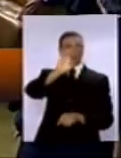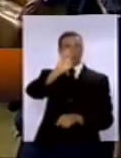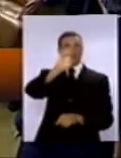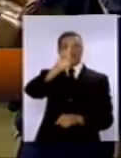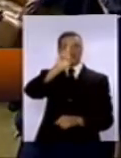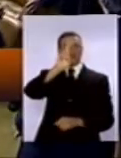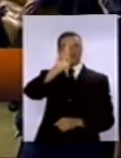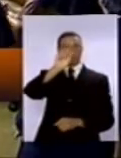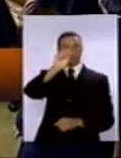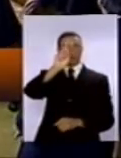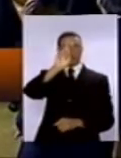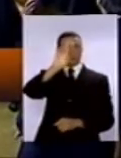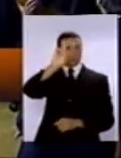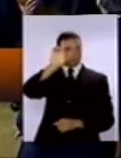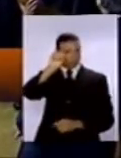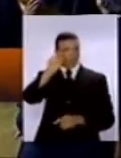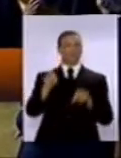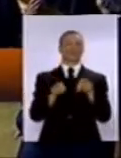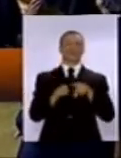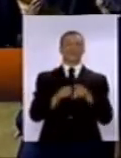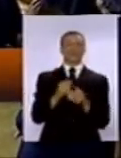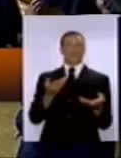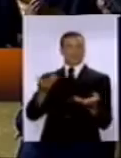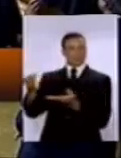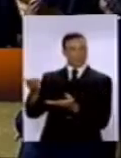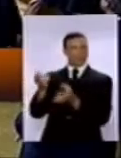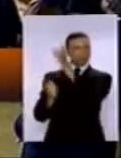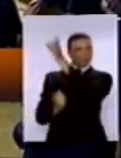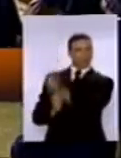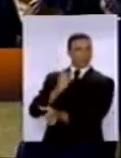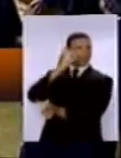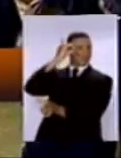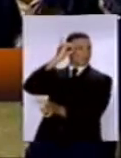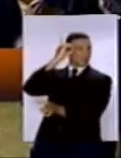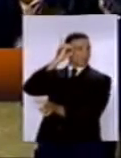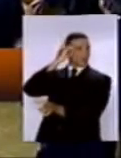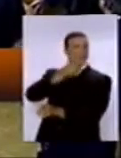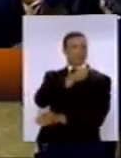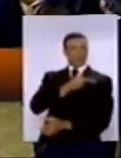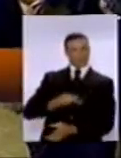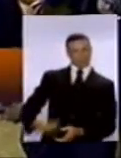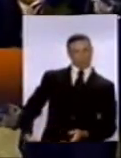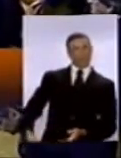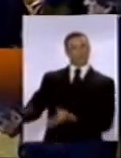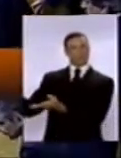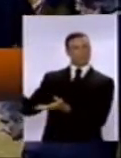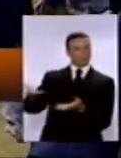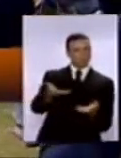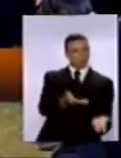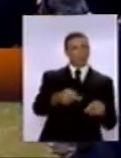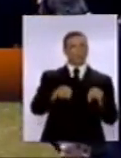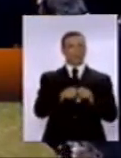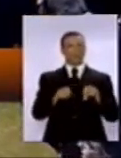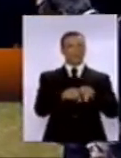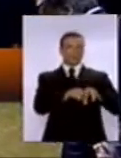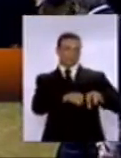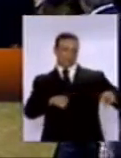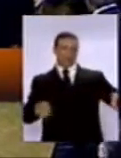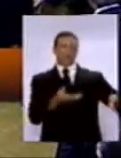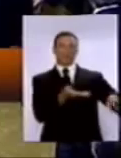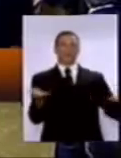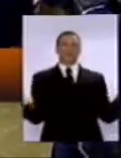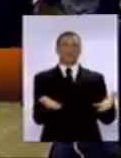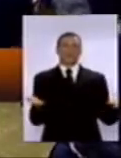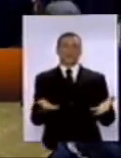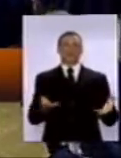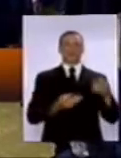apresentando neste ato a excelentíssima senhora presidente da república dilma rousseff senhores ministros do supremo tribunal federal de hoje